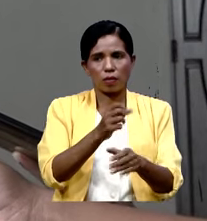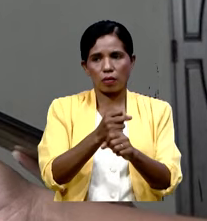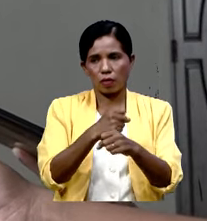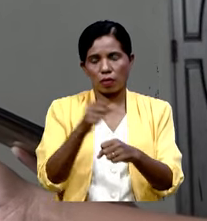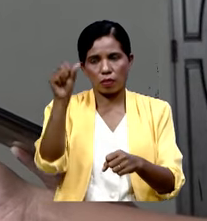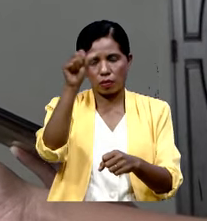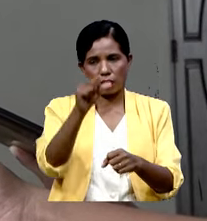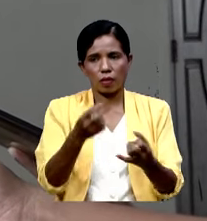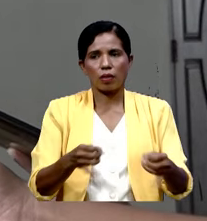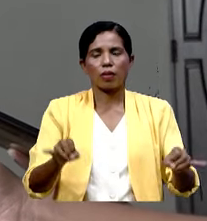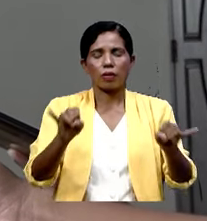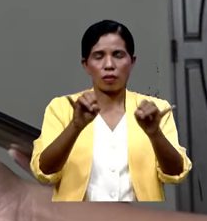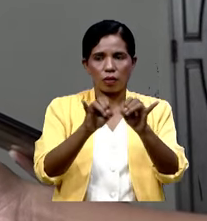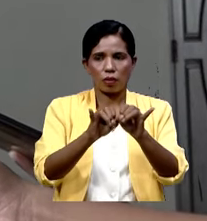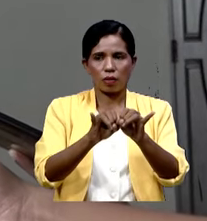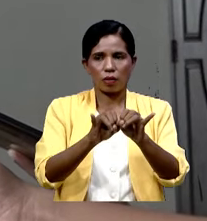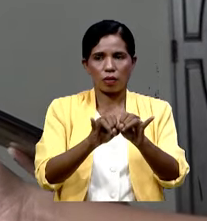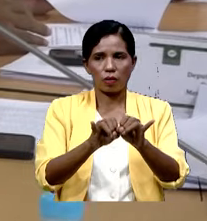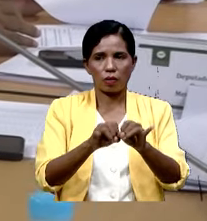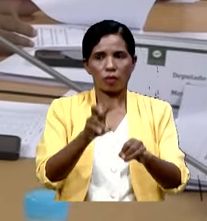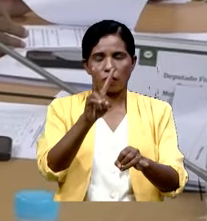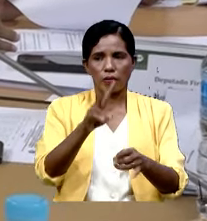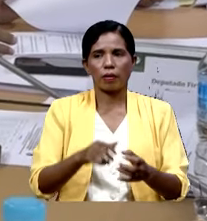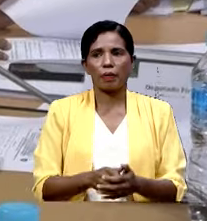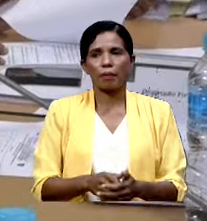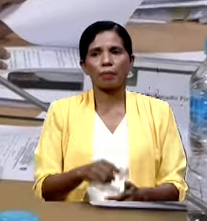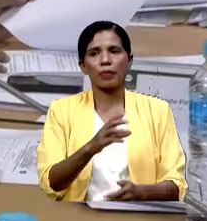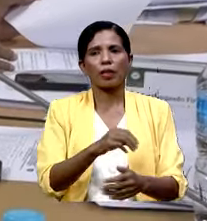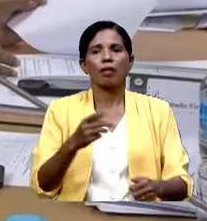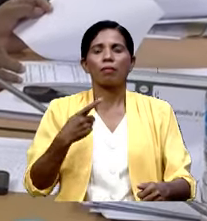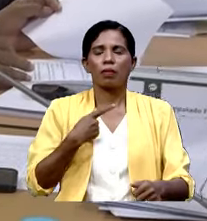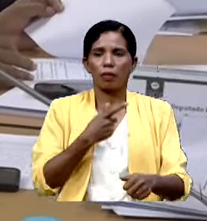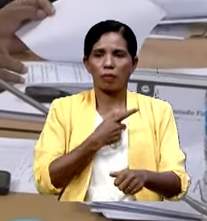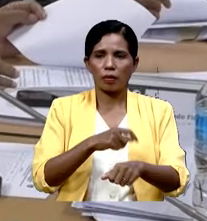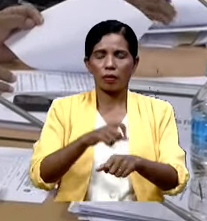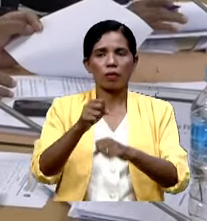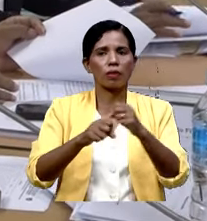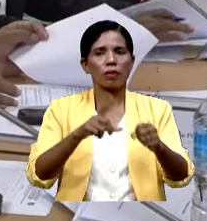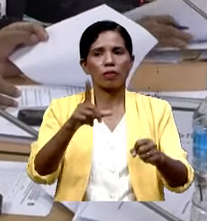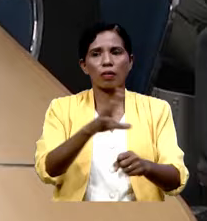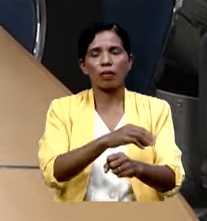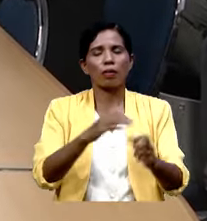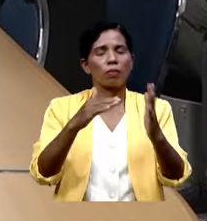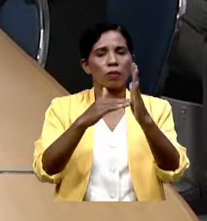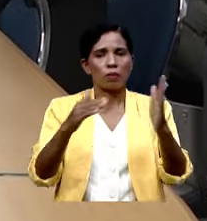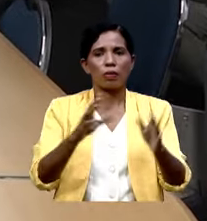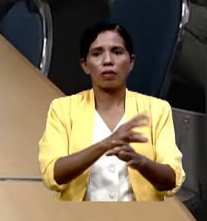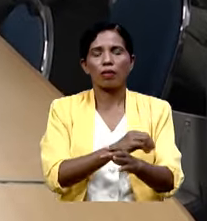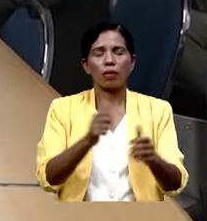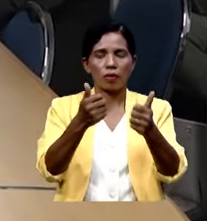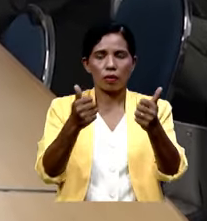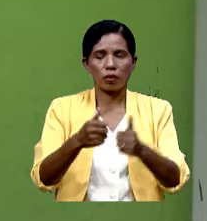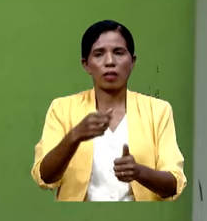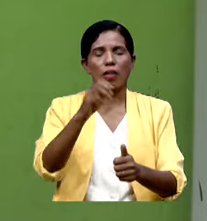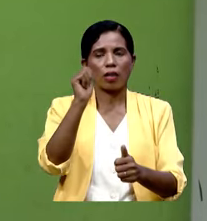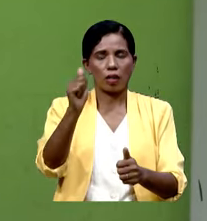das instituições independentes ruana. Ba iniciativa Parlamento Nacional, né? Sociedade Civil, sira ia pro no contra. Associação HAC